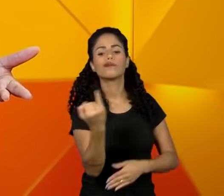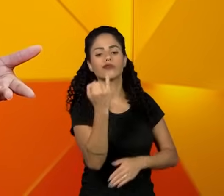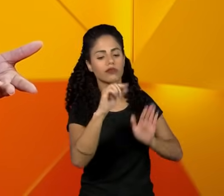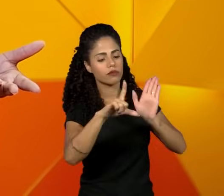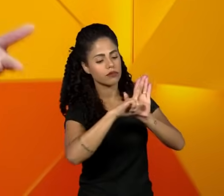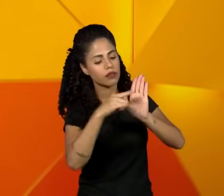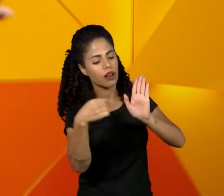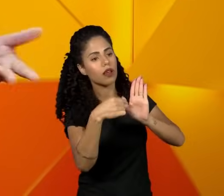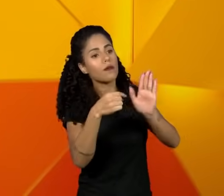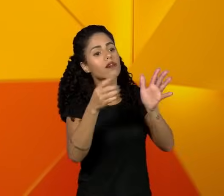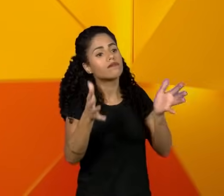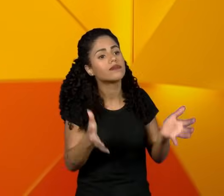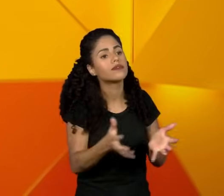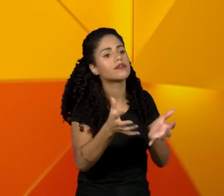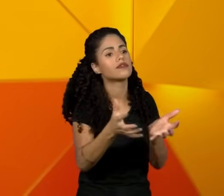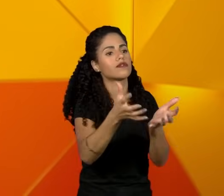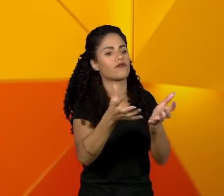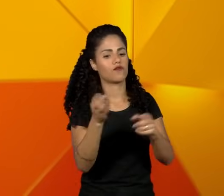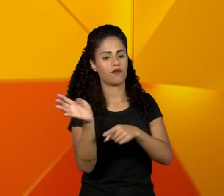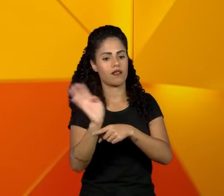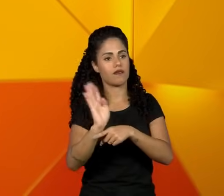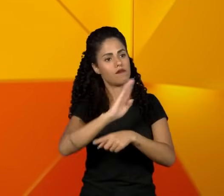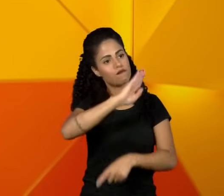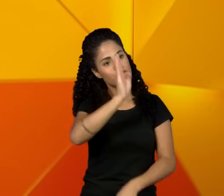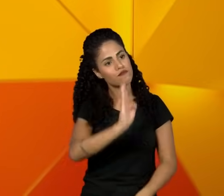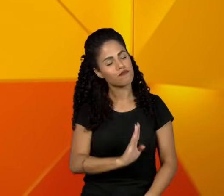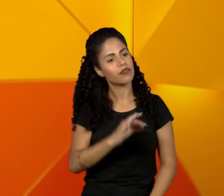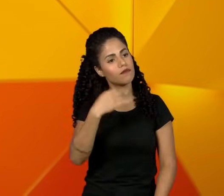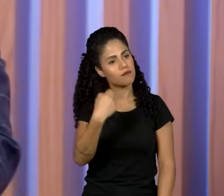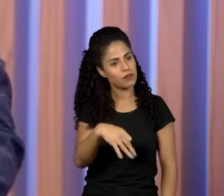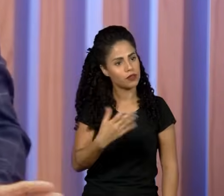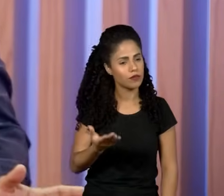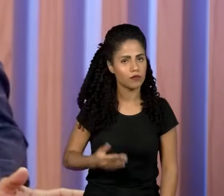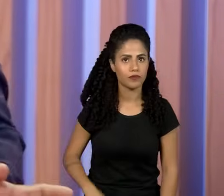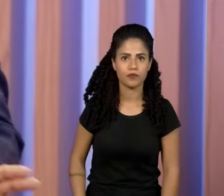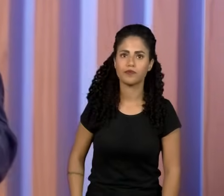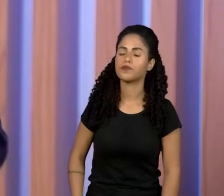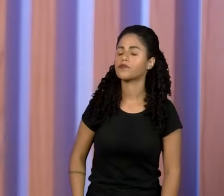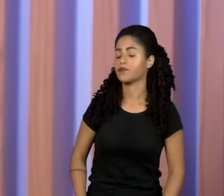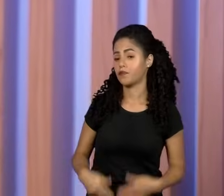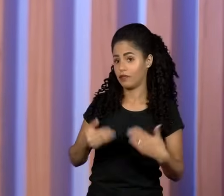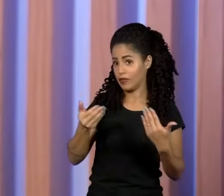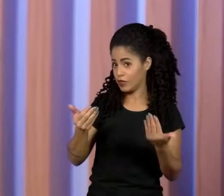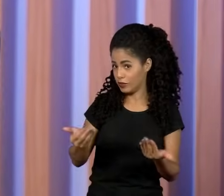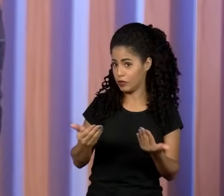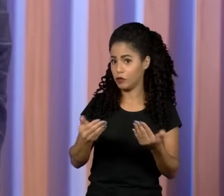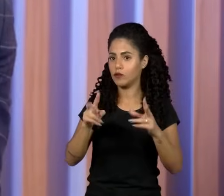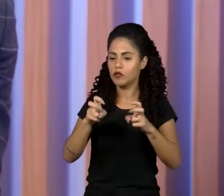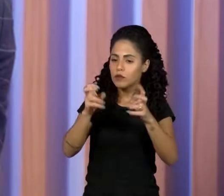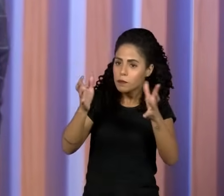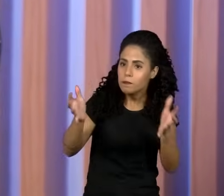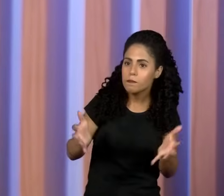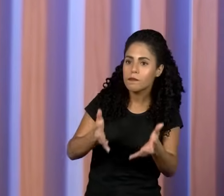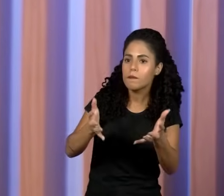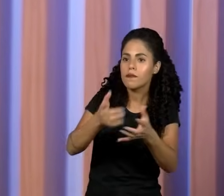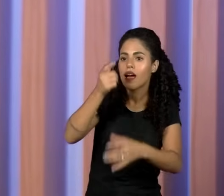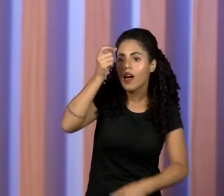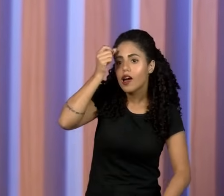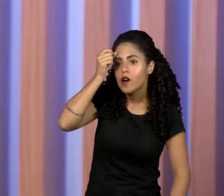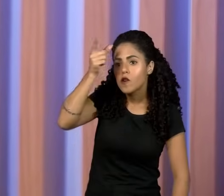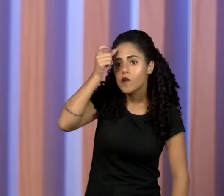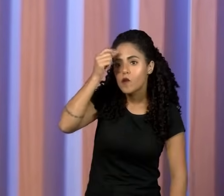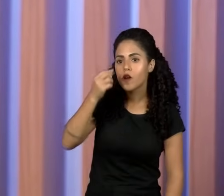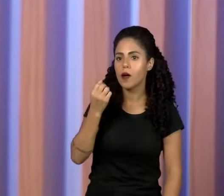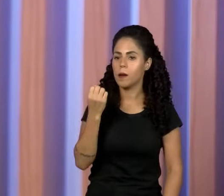legislação de incentivo para que a gente deixe o cinema brasileiro funcionando. Primeiro que quando a gente fala de incentivo à cultura, a gente precisa voltar